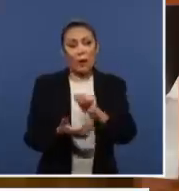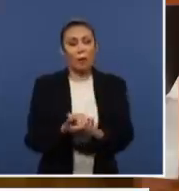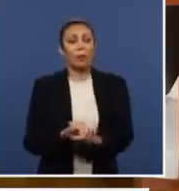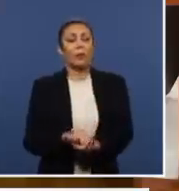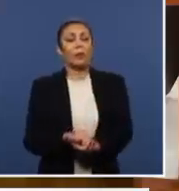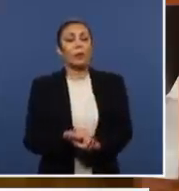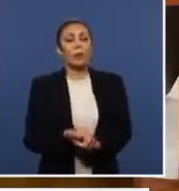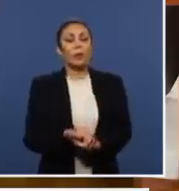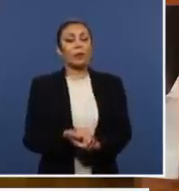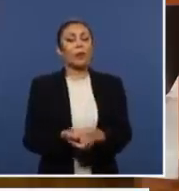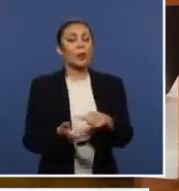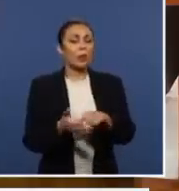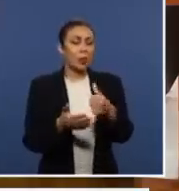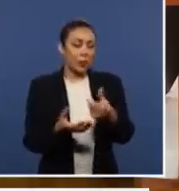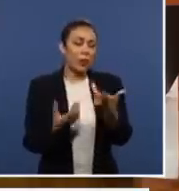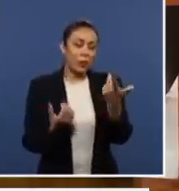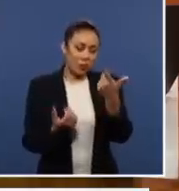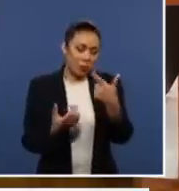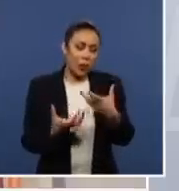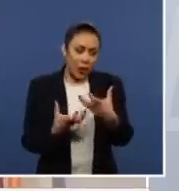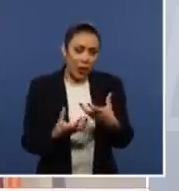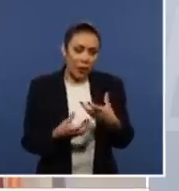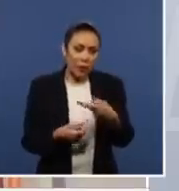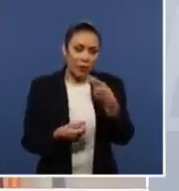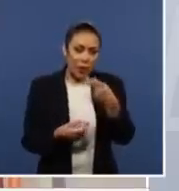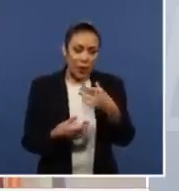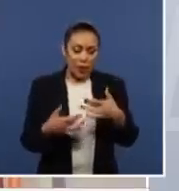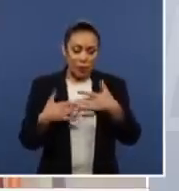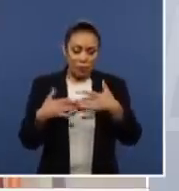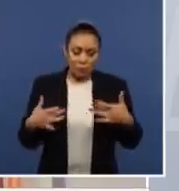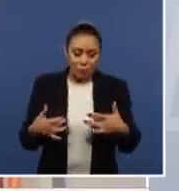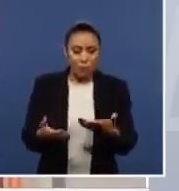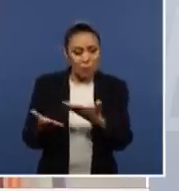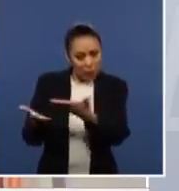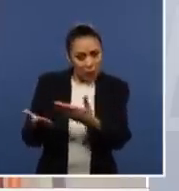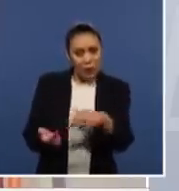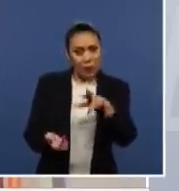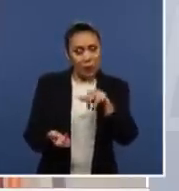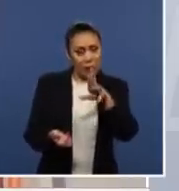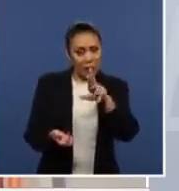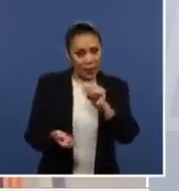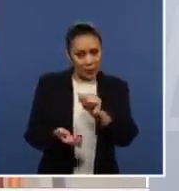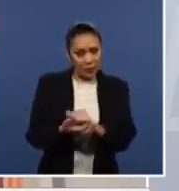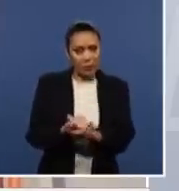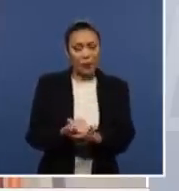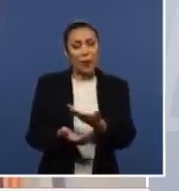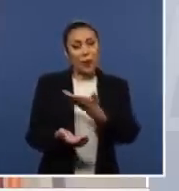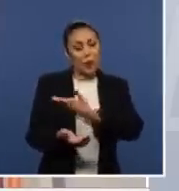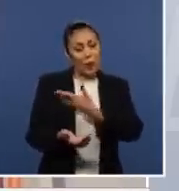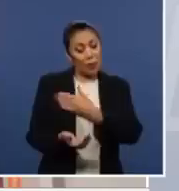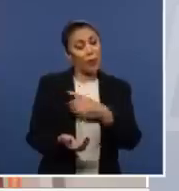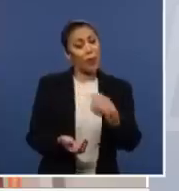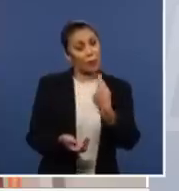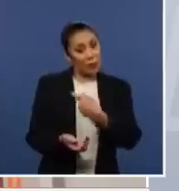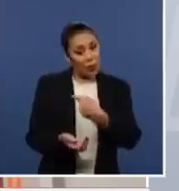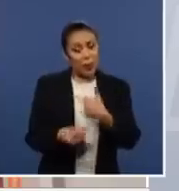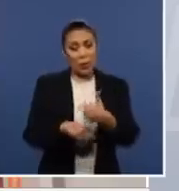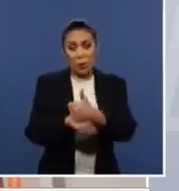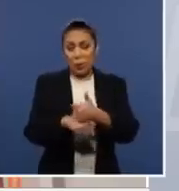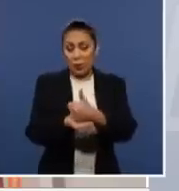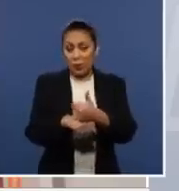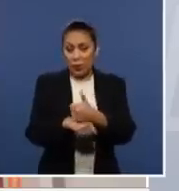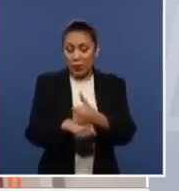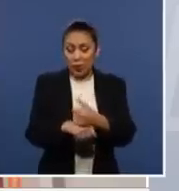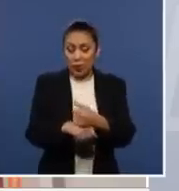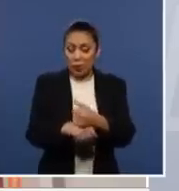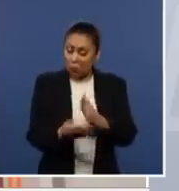primeiro lugar, prestar aqui mais uma vez a solidariedade à Vera, né? Uma colega nossa, profissional correta que a